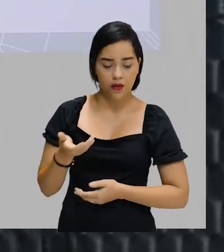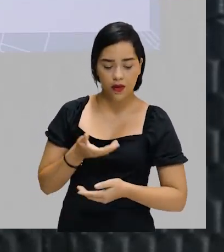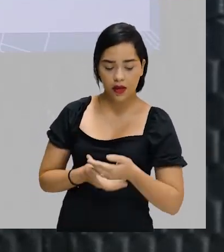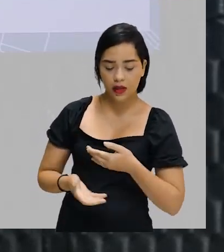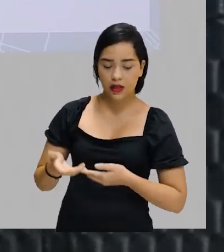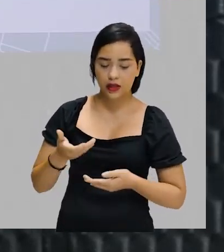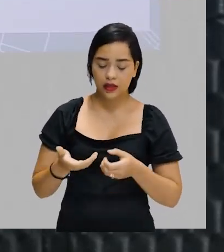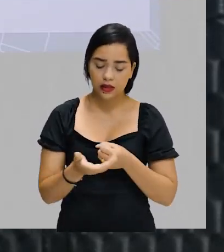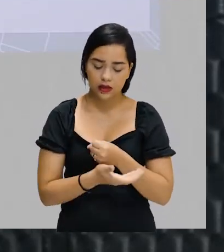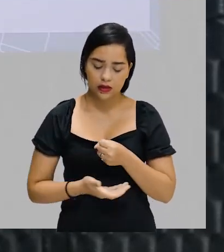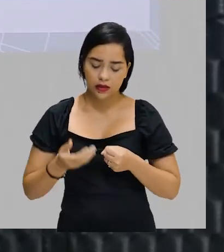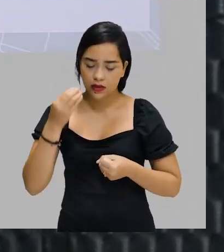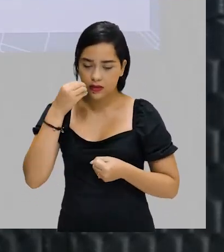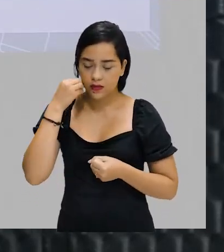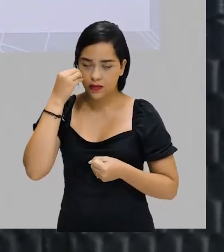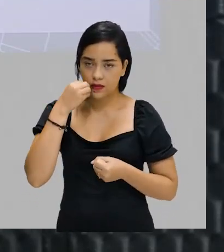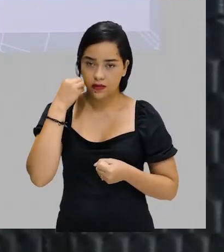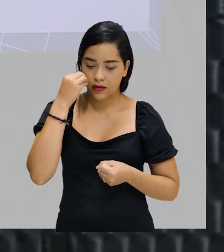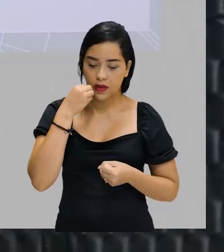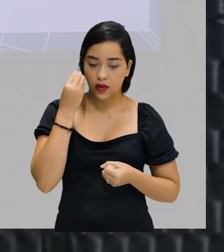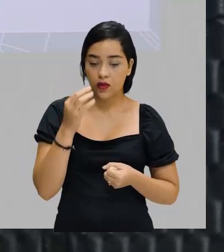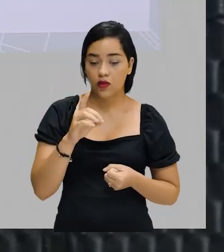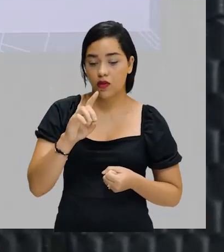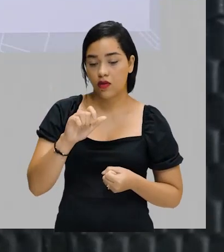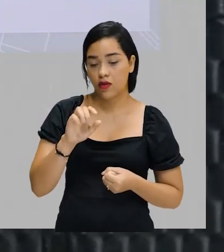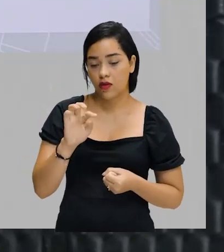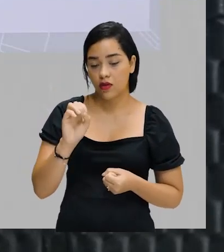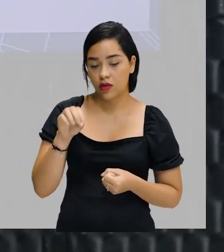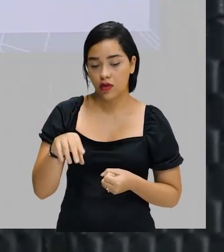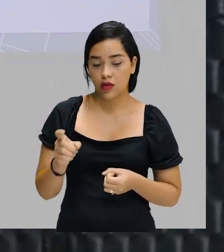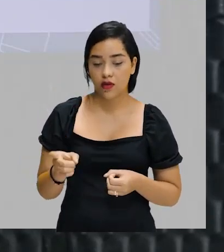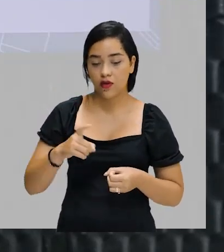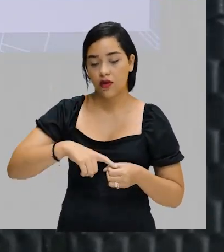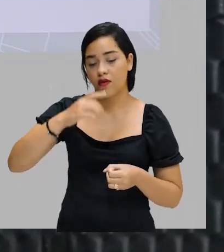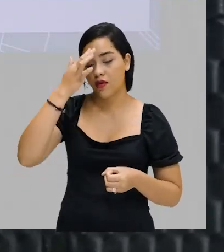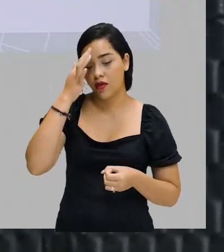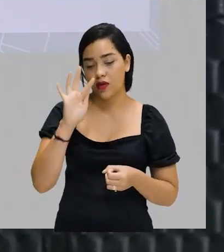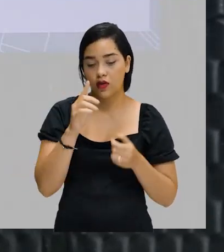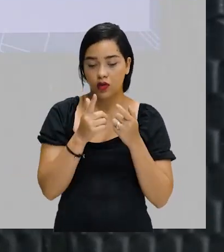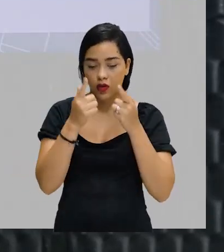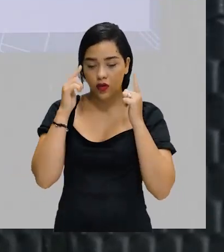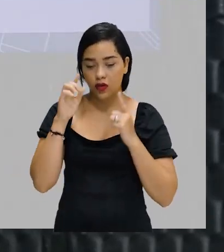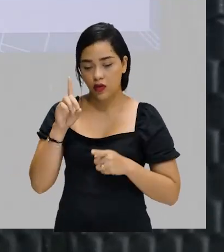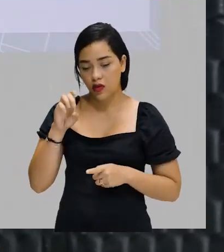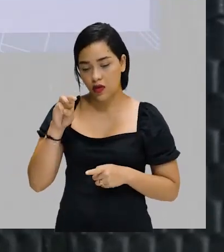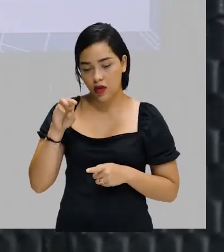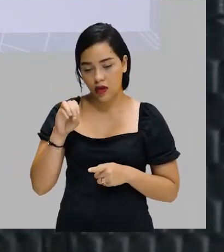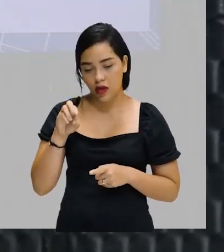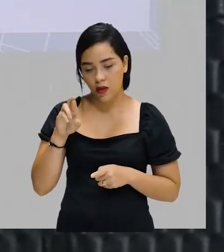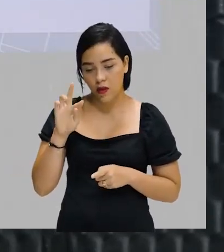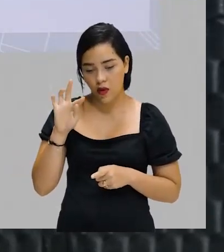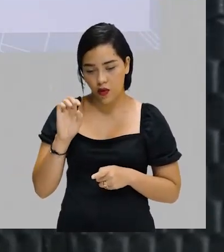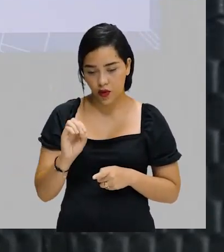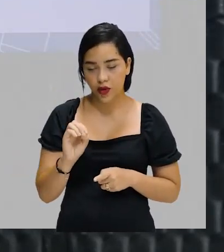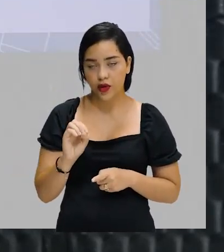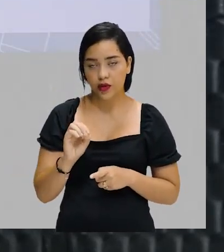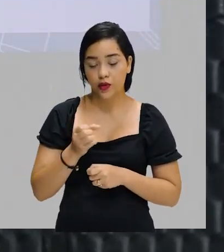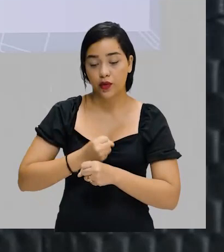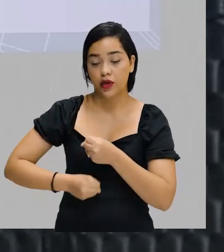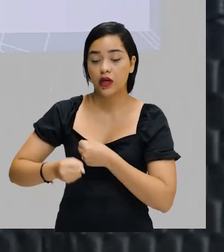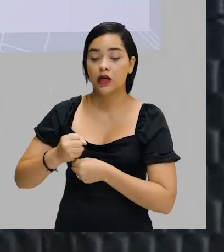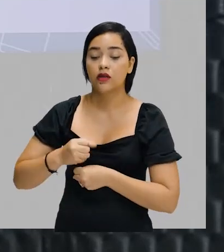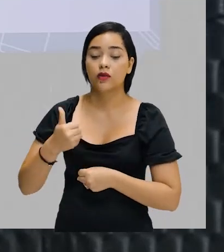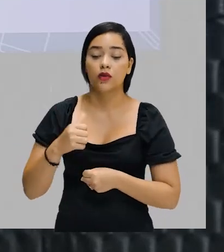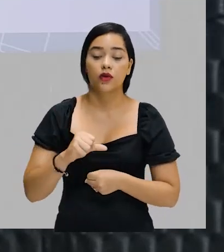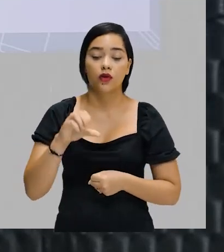diversos experimentos, o Dalton ele retoma a ideia do filósofo grego Demócrito, ok? Que